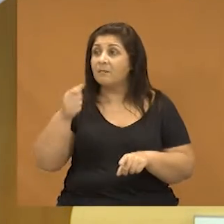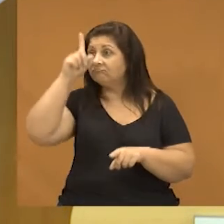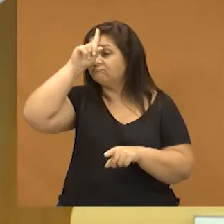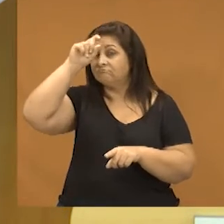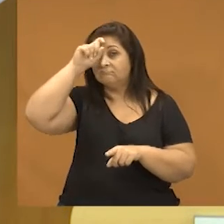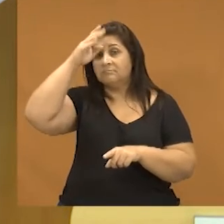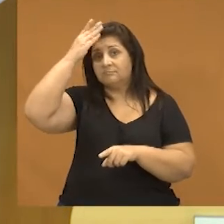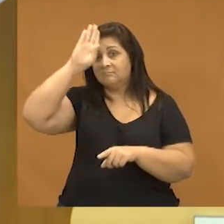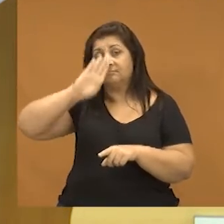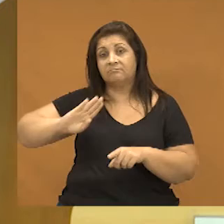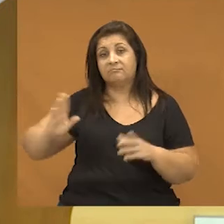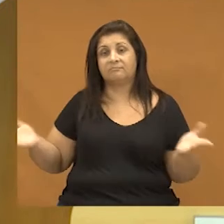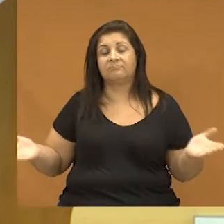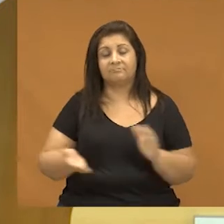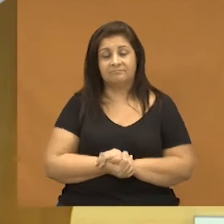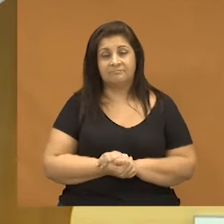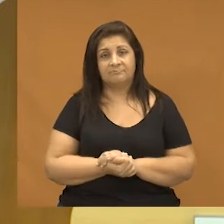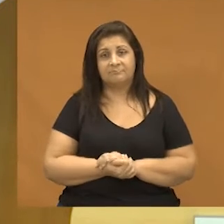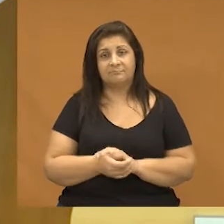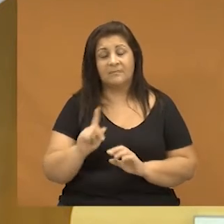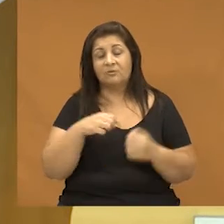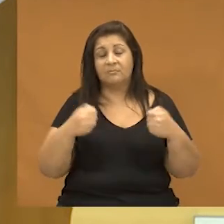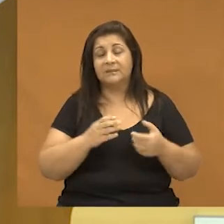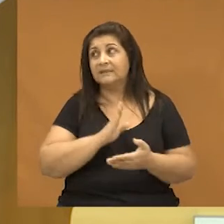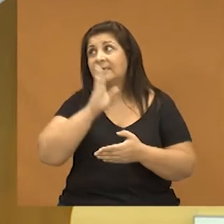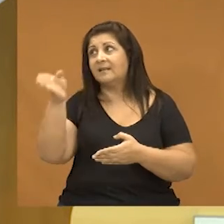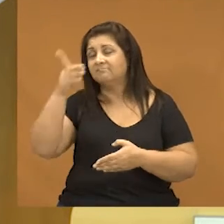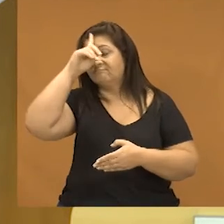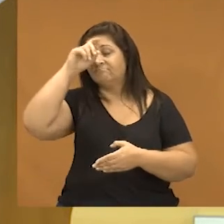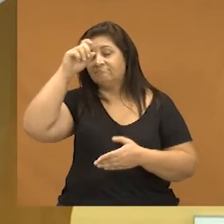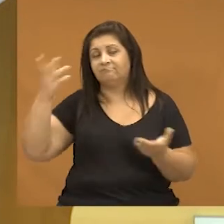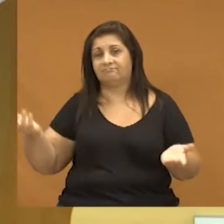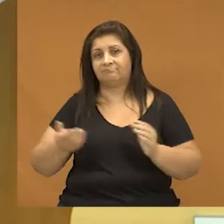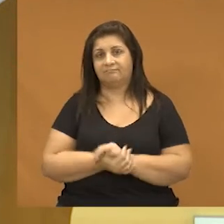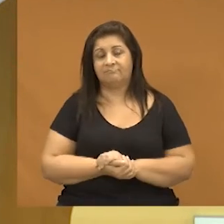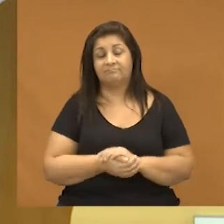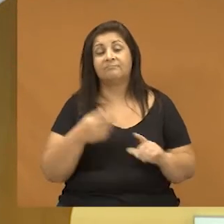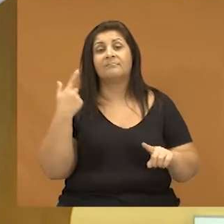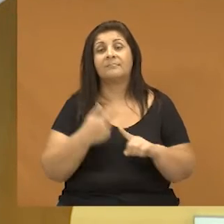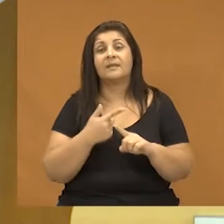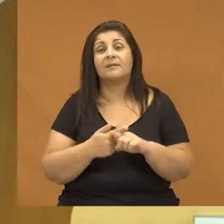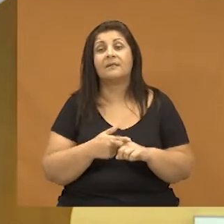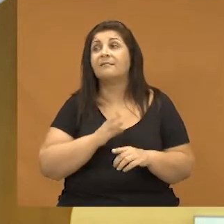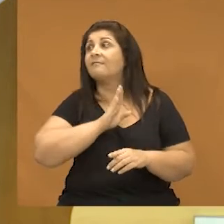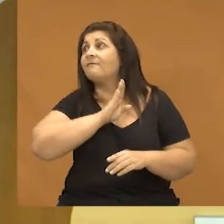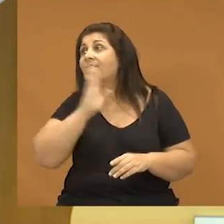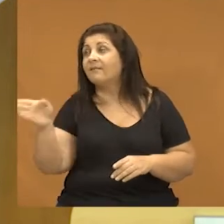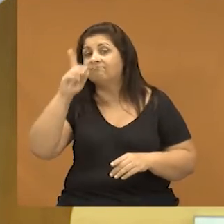Casa. Que não precisa ir para a Santa Casa. Por que ir para a Santa